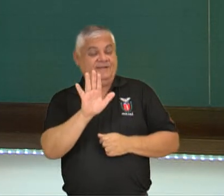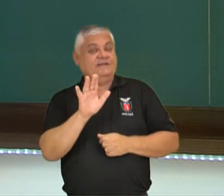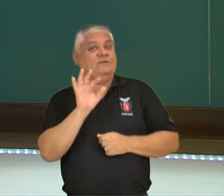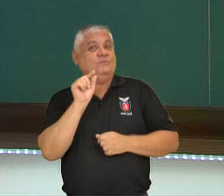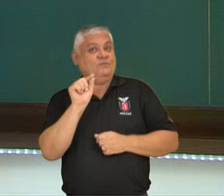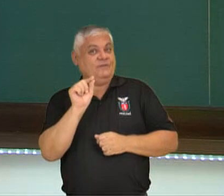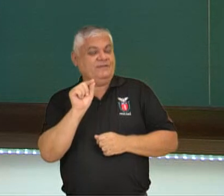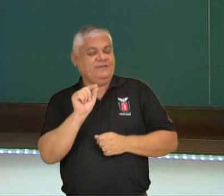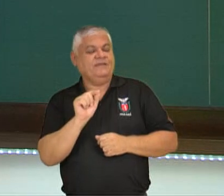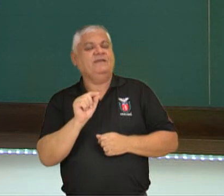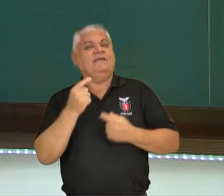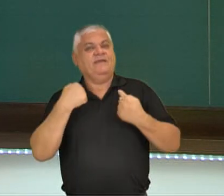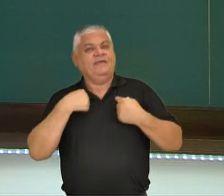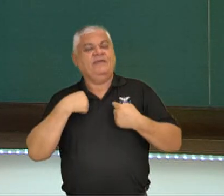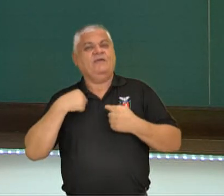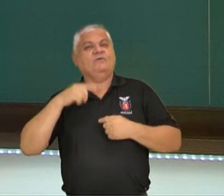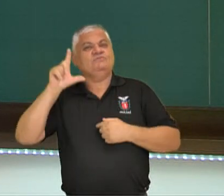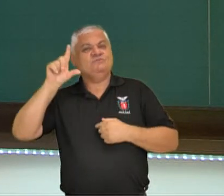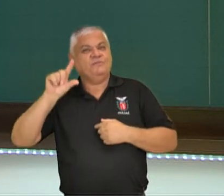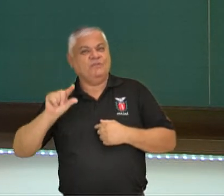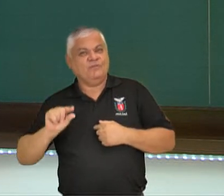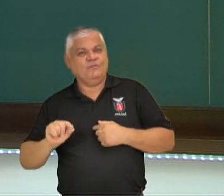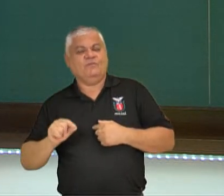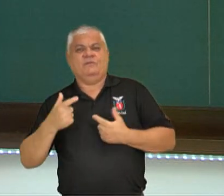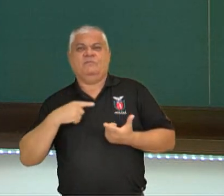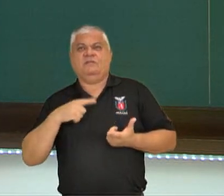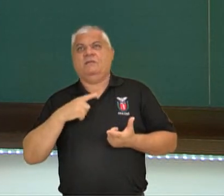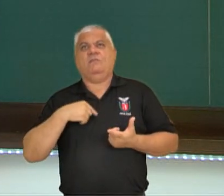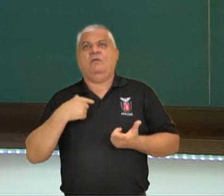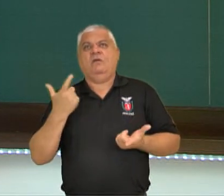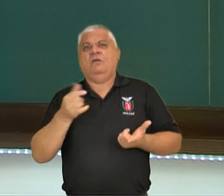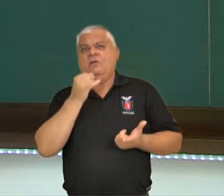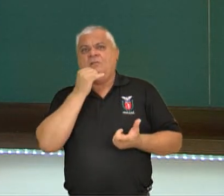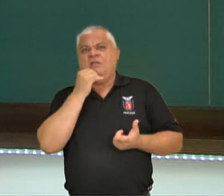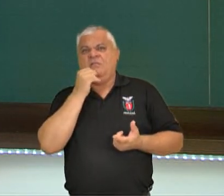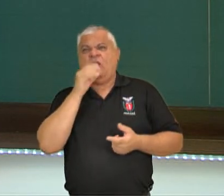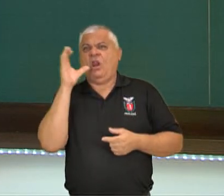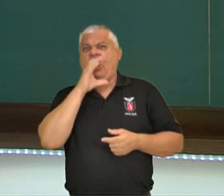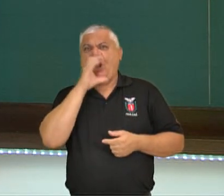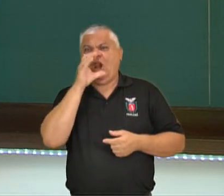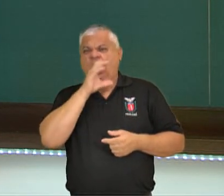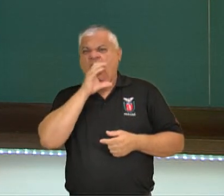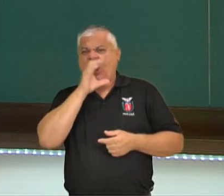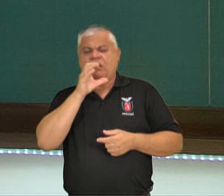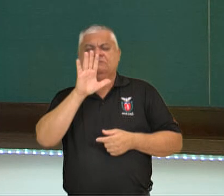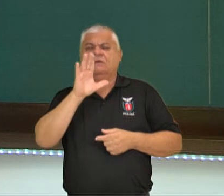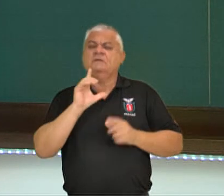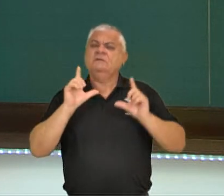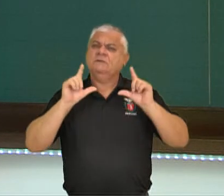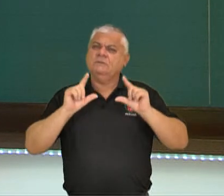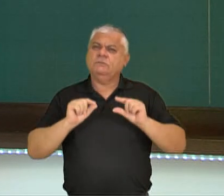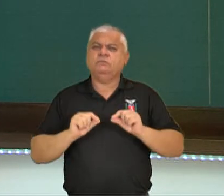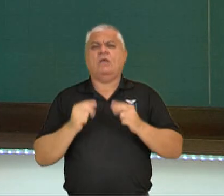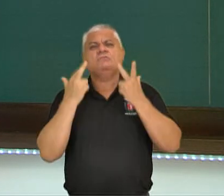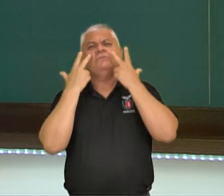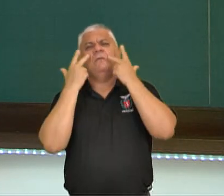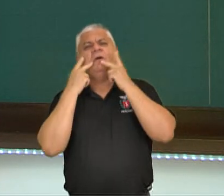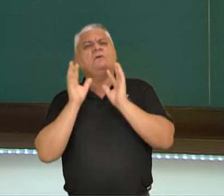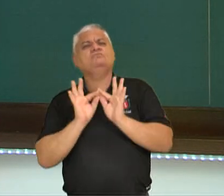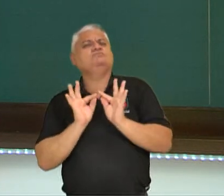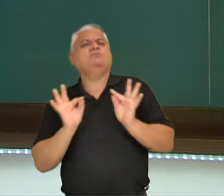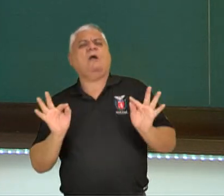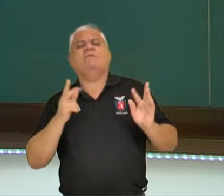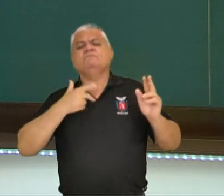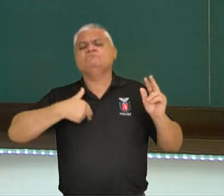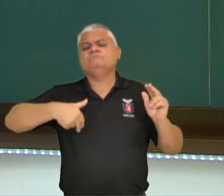isso o que acontece? Eu acabo diminuindo a intensidade, eu não vou fazer com a mesma velocidade, eu vou diminuir a velocidade porque eu estou